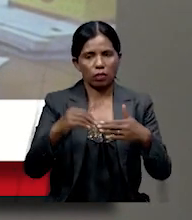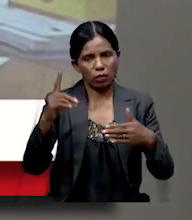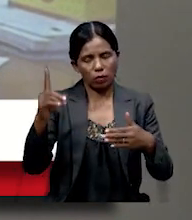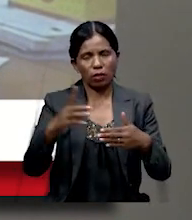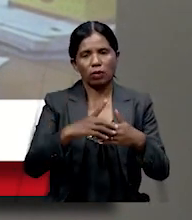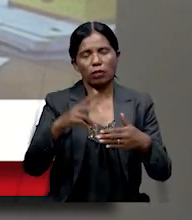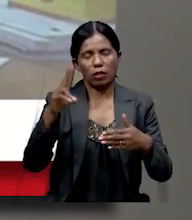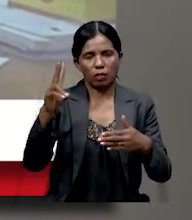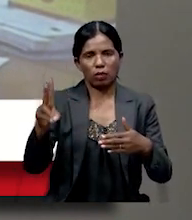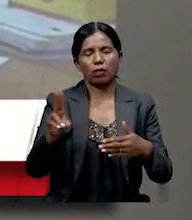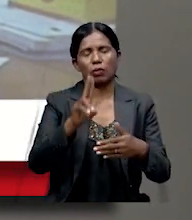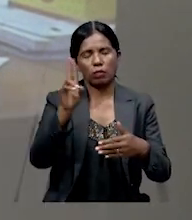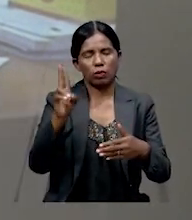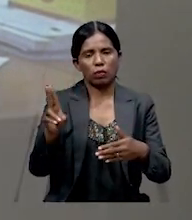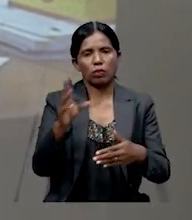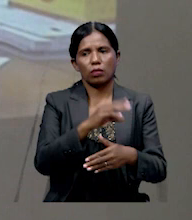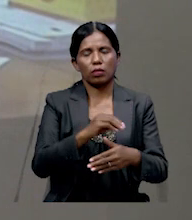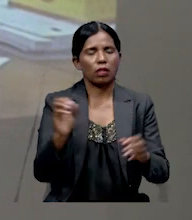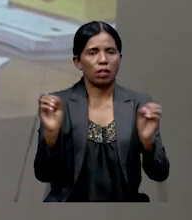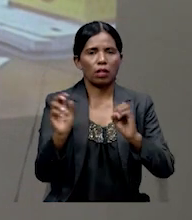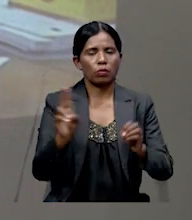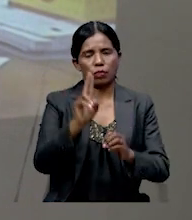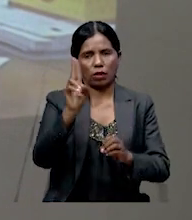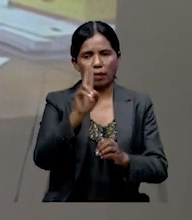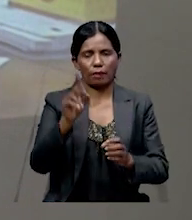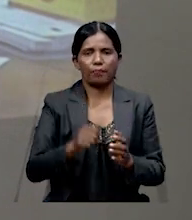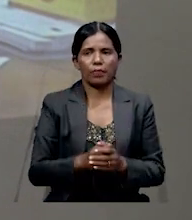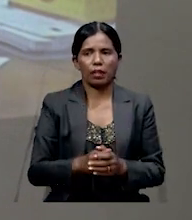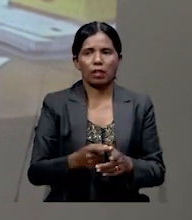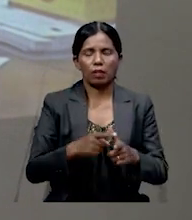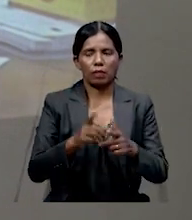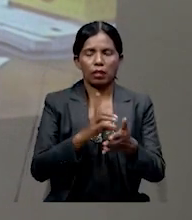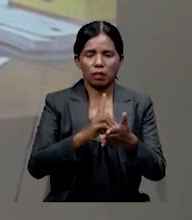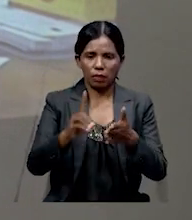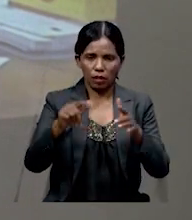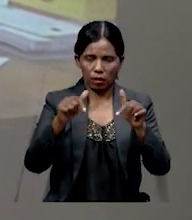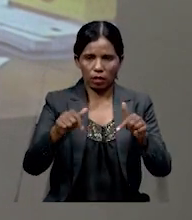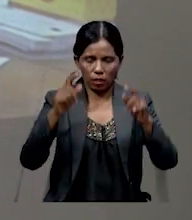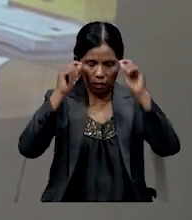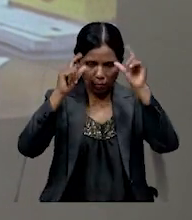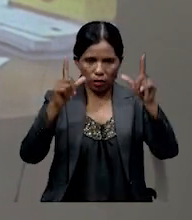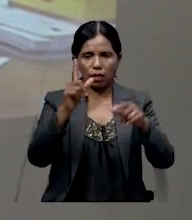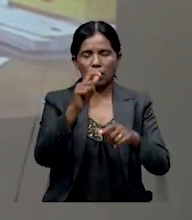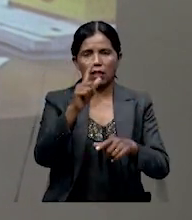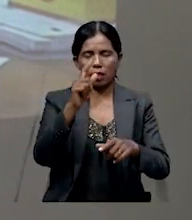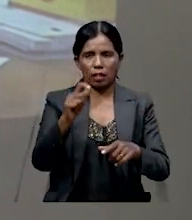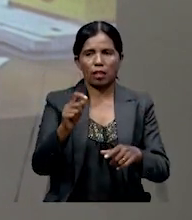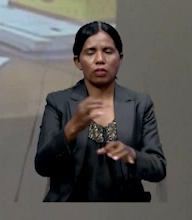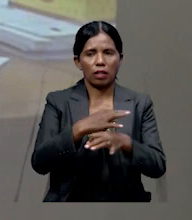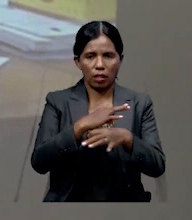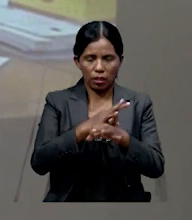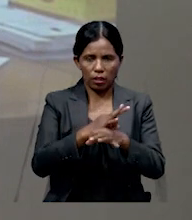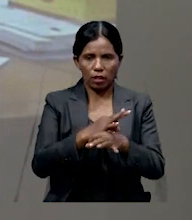tibu pakote ne, sira la consegue utiliza. Depois foi in semana ida nene laran, Timor Telecom de ato recupera la